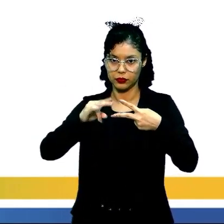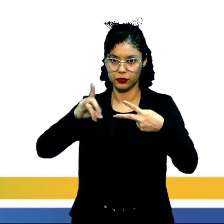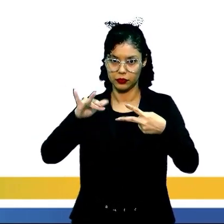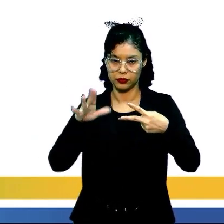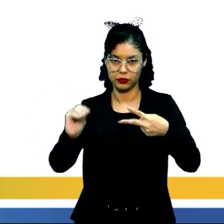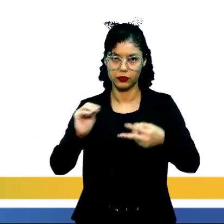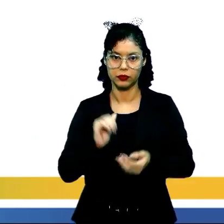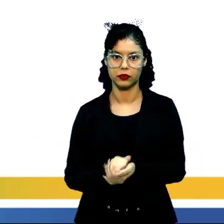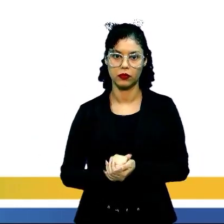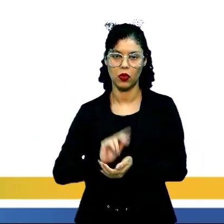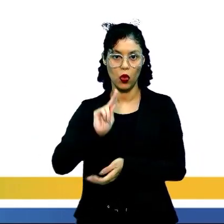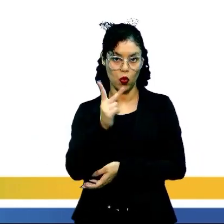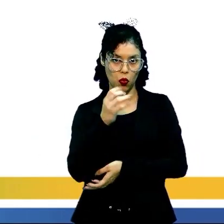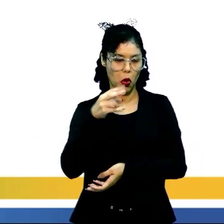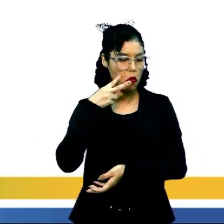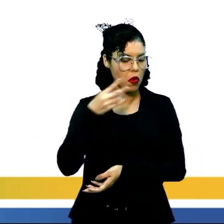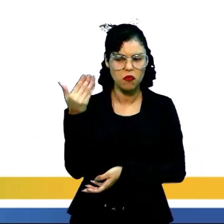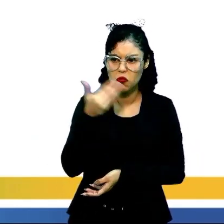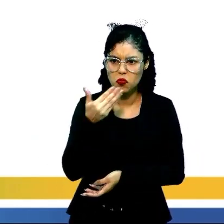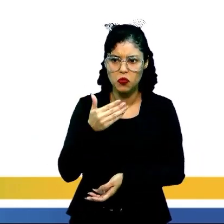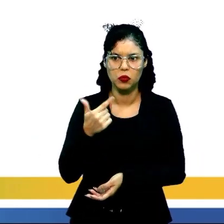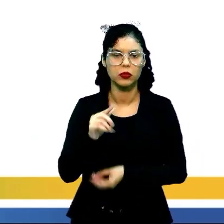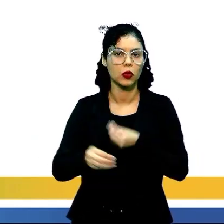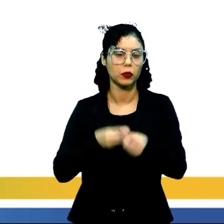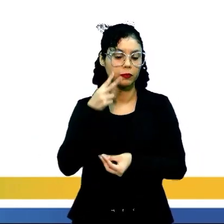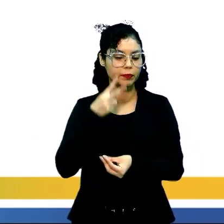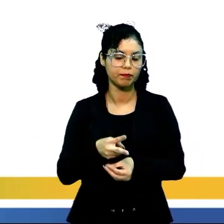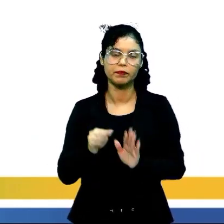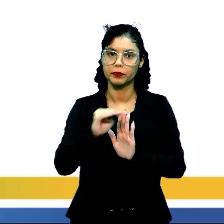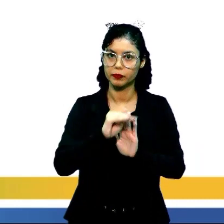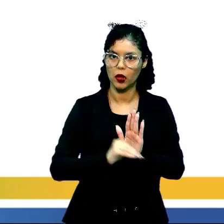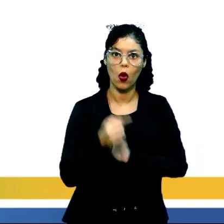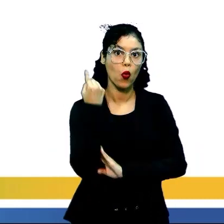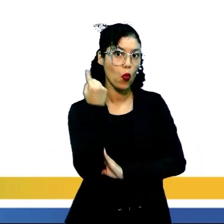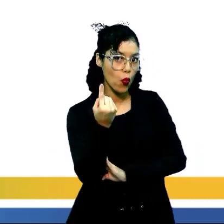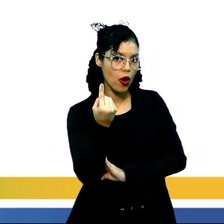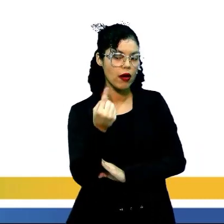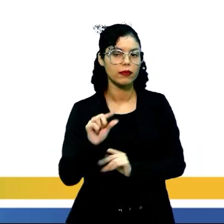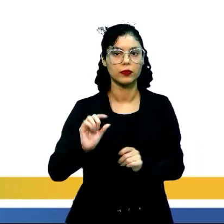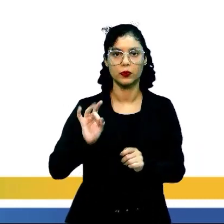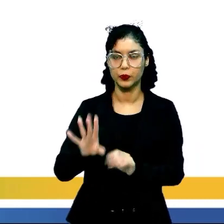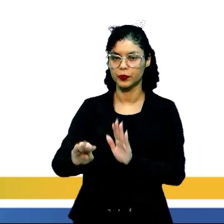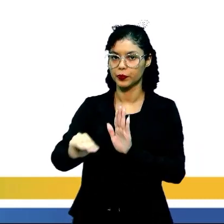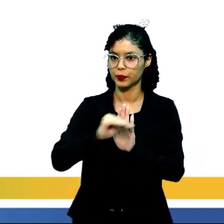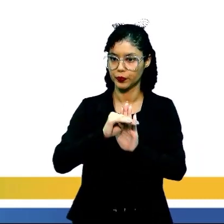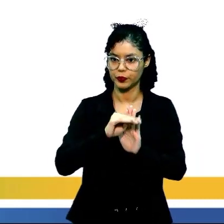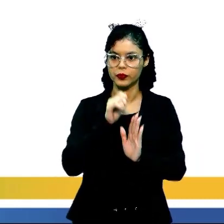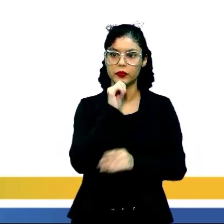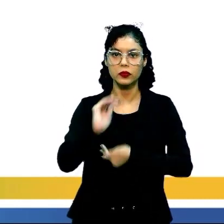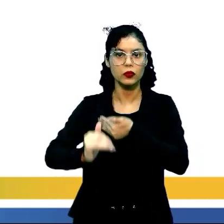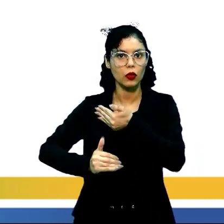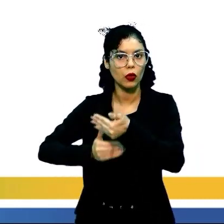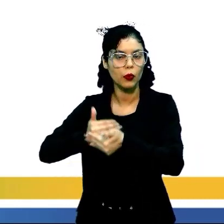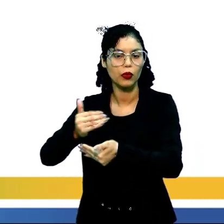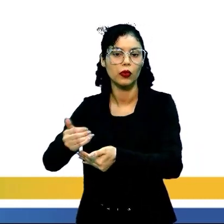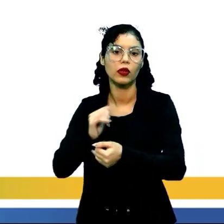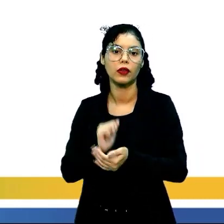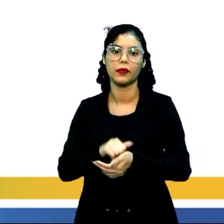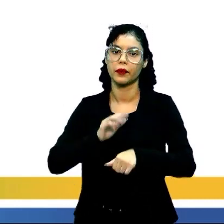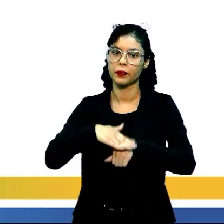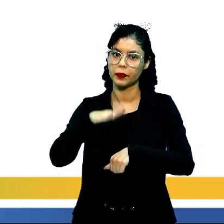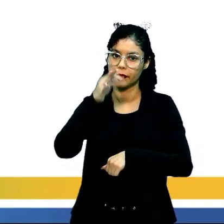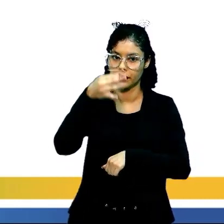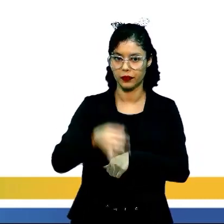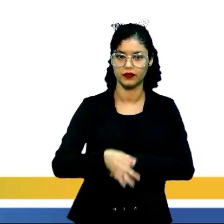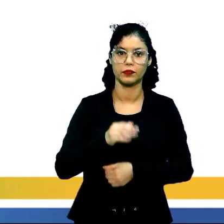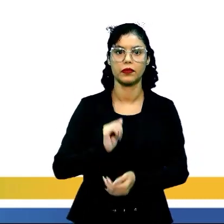líquidos homogêneos, líquidos em que eu tenho apenas uma única fase. Qual desses processos seria o mais